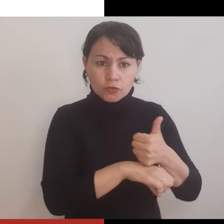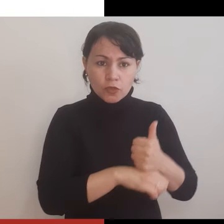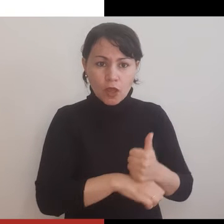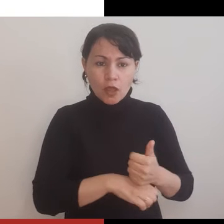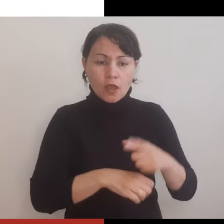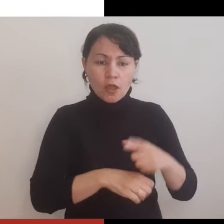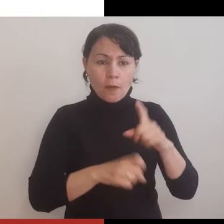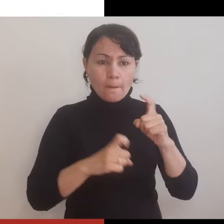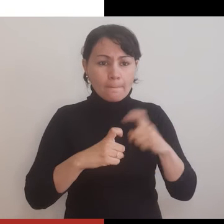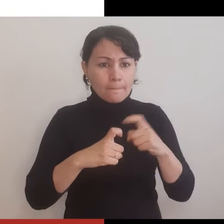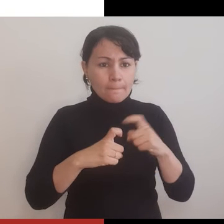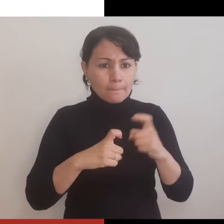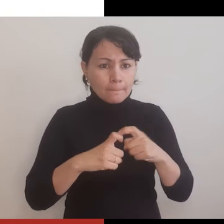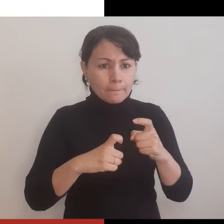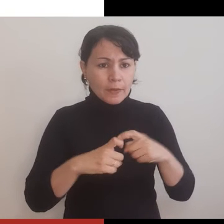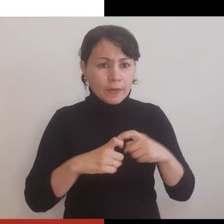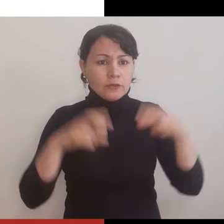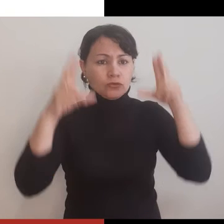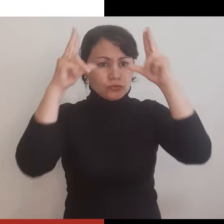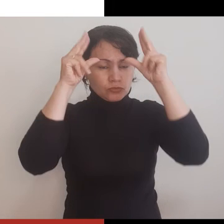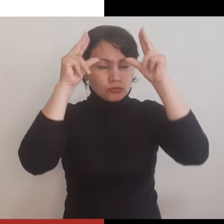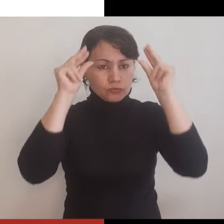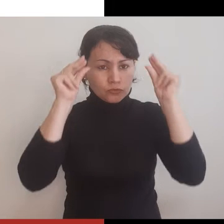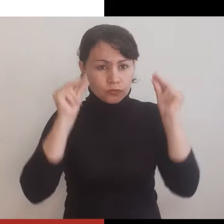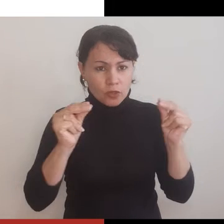médicos, enfermeiros,